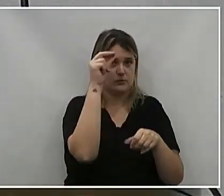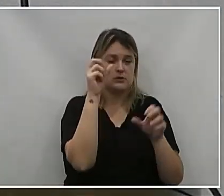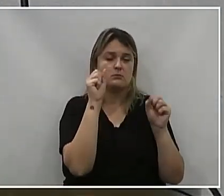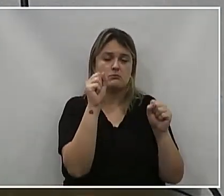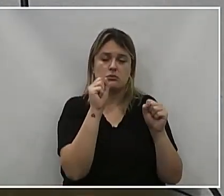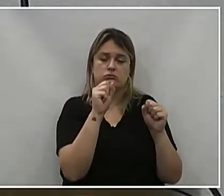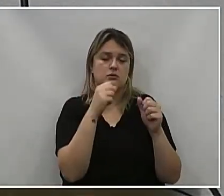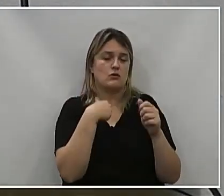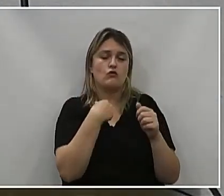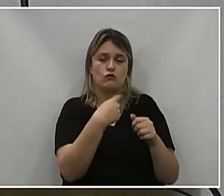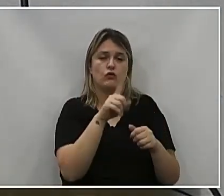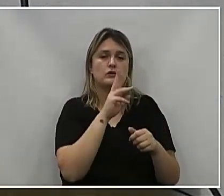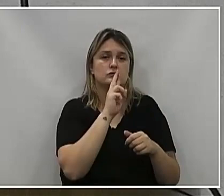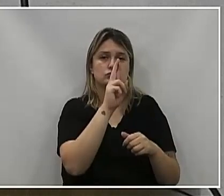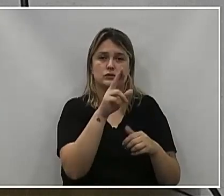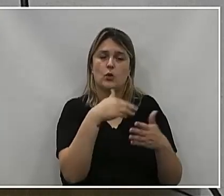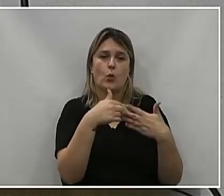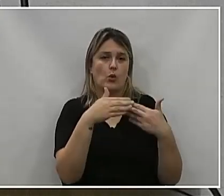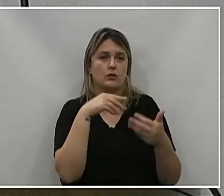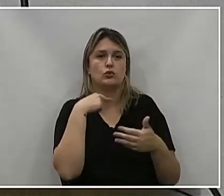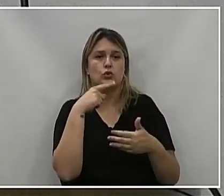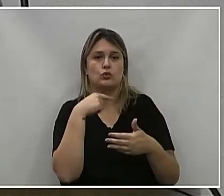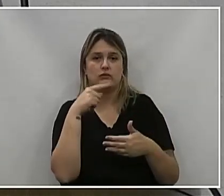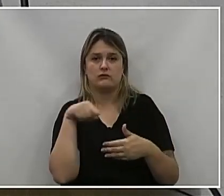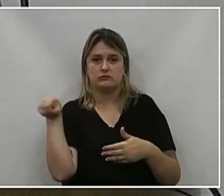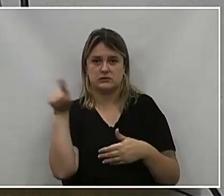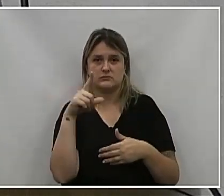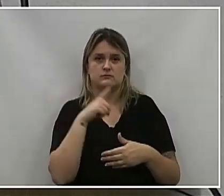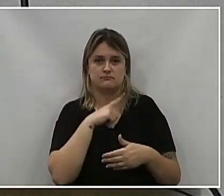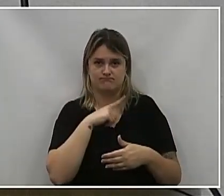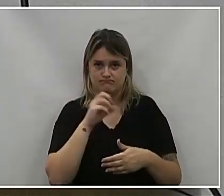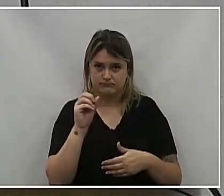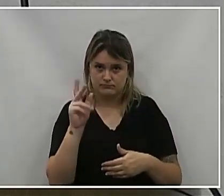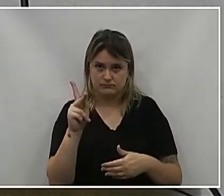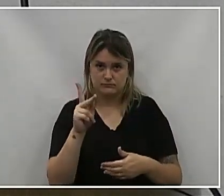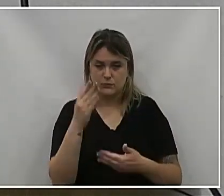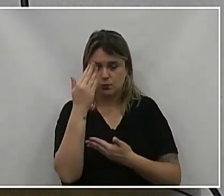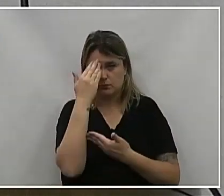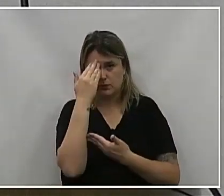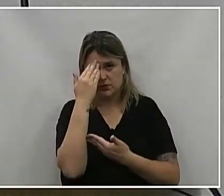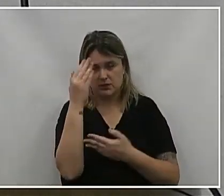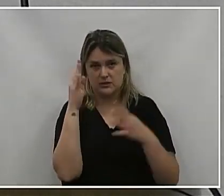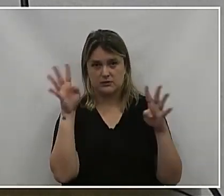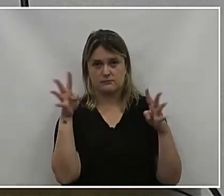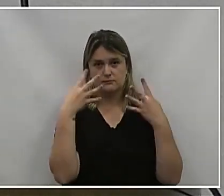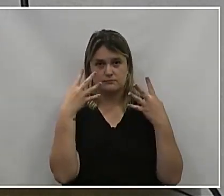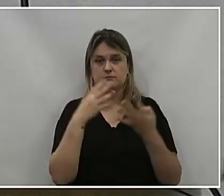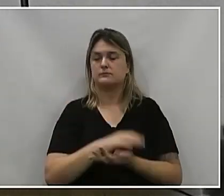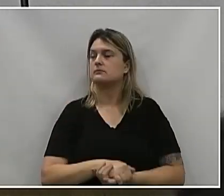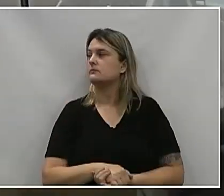deles quaisquer dúvidas que surgirem aí nesse processo, tá ok? Obrigado pela atenção.